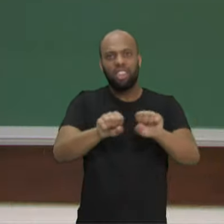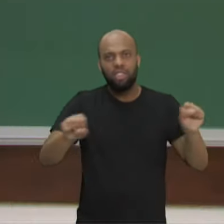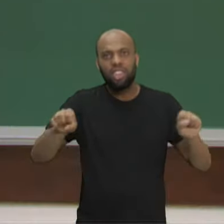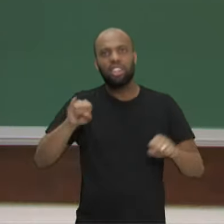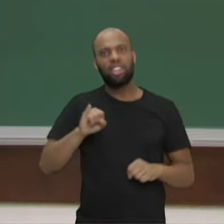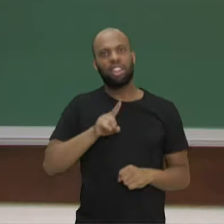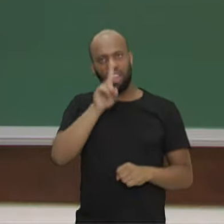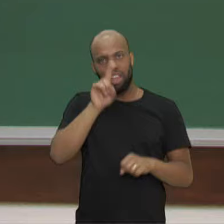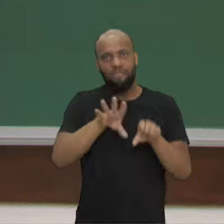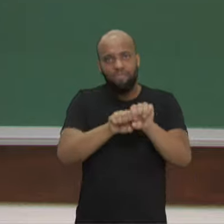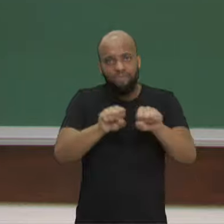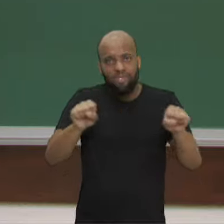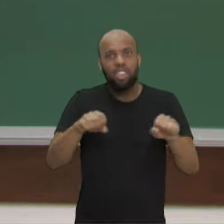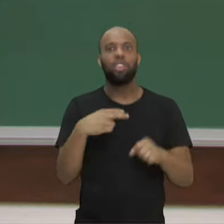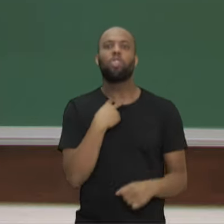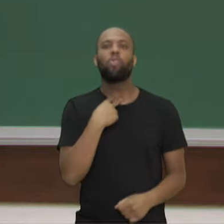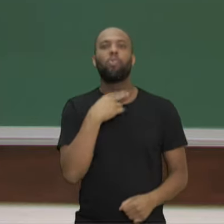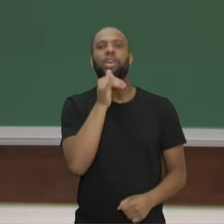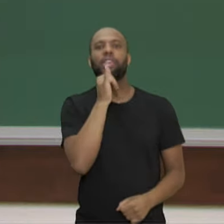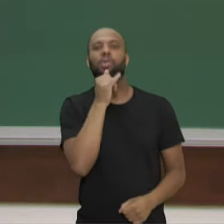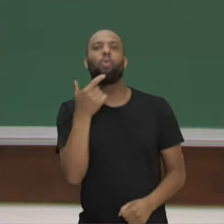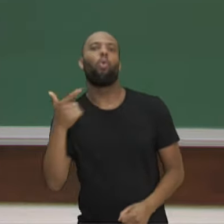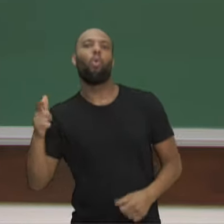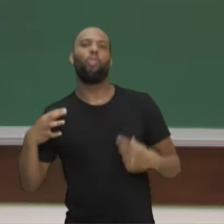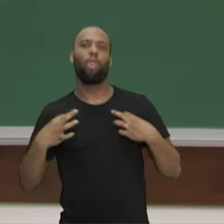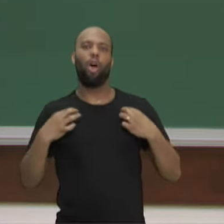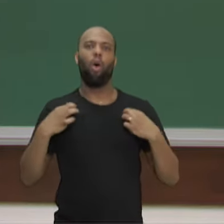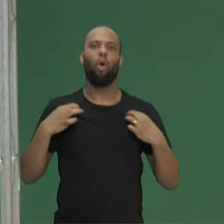linguiças, ele não poderia estar com, né, um figurino todo